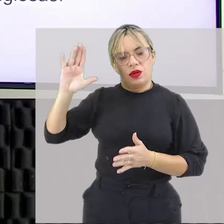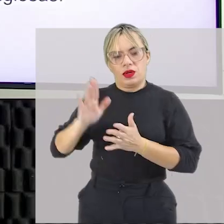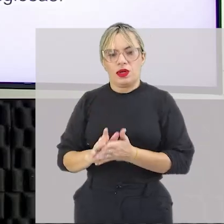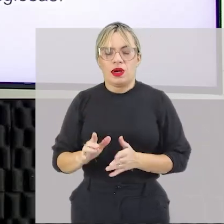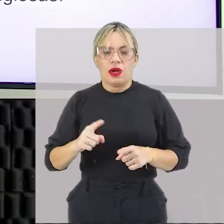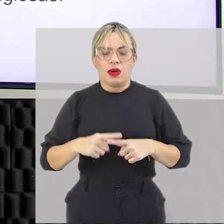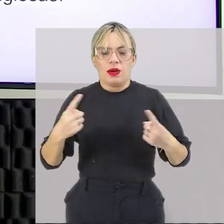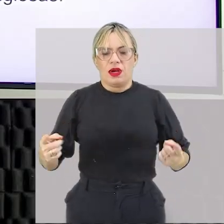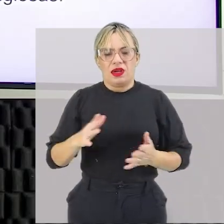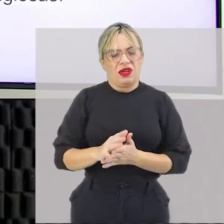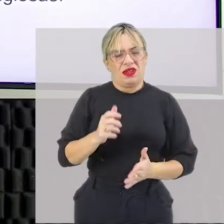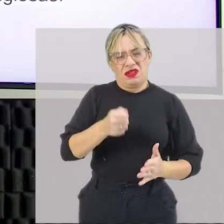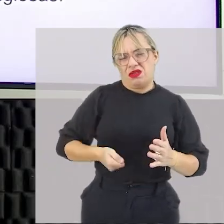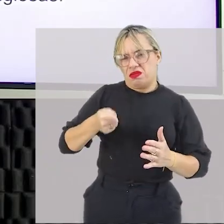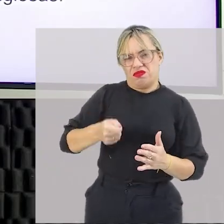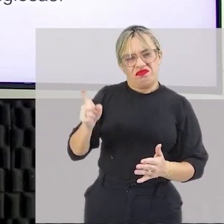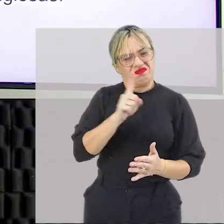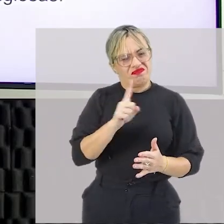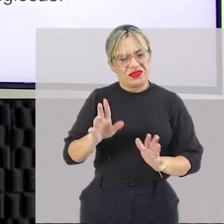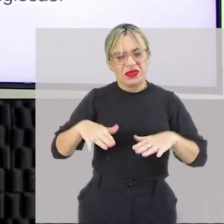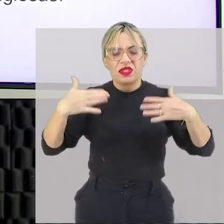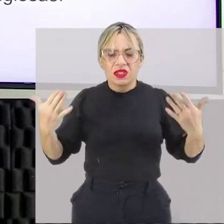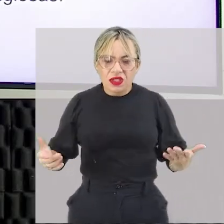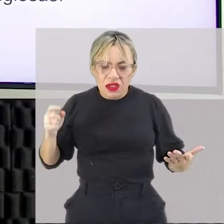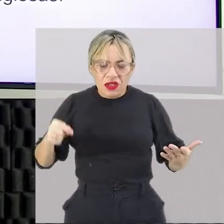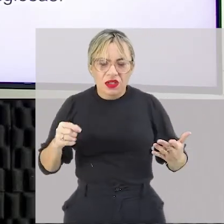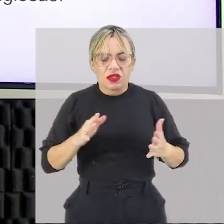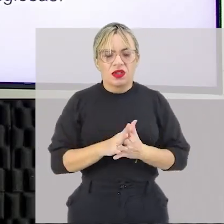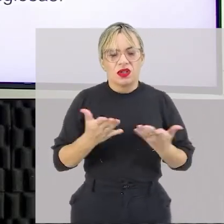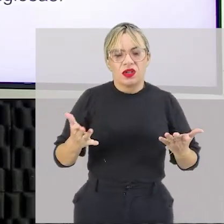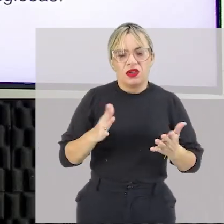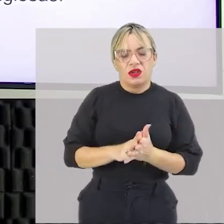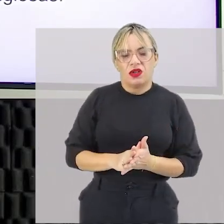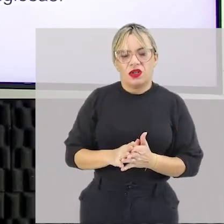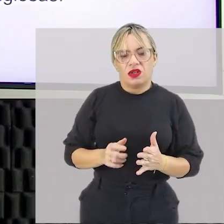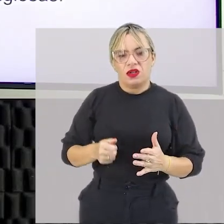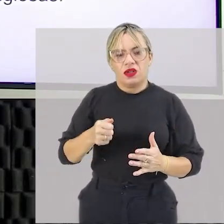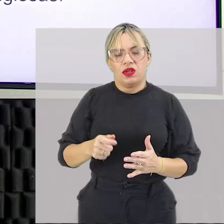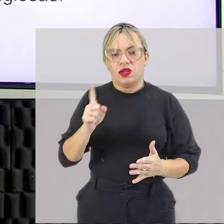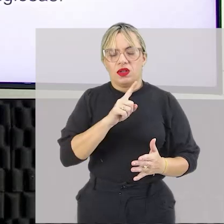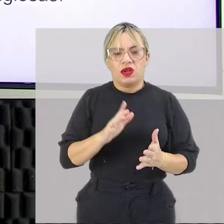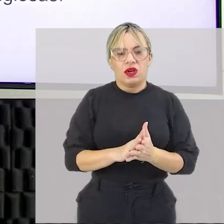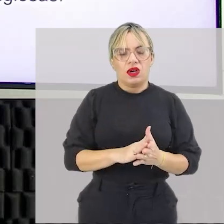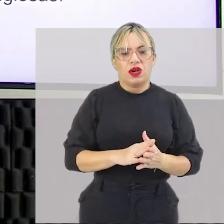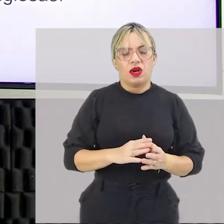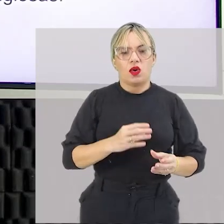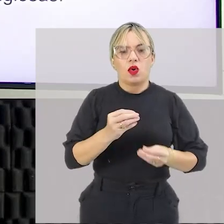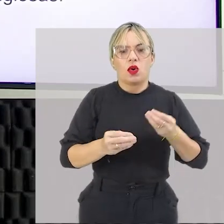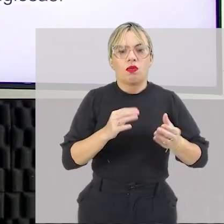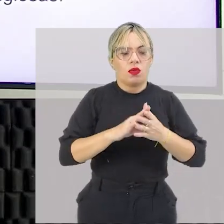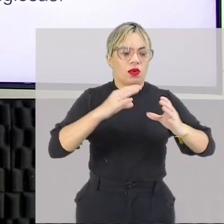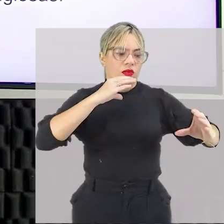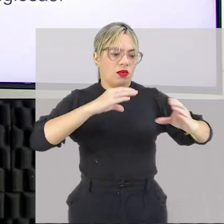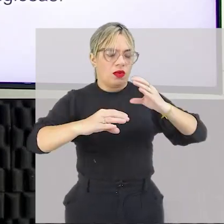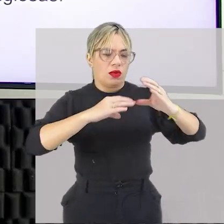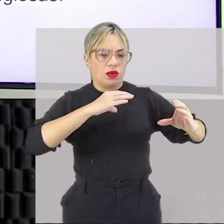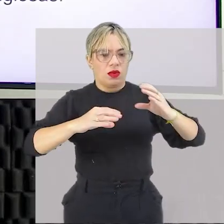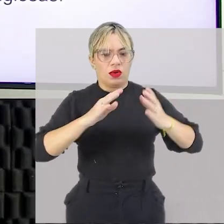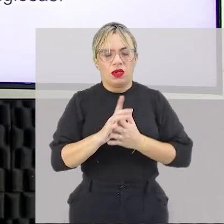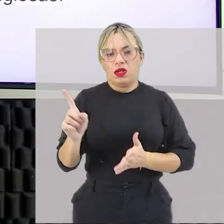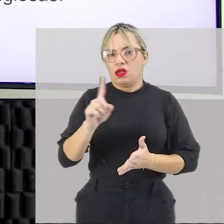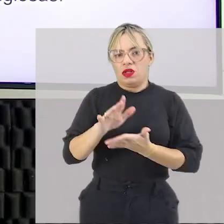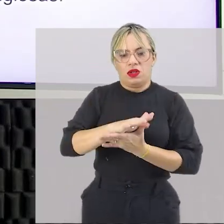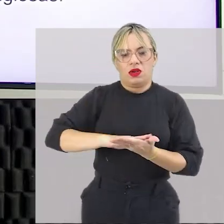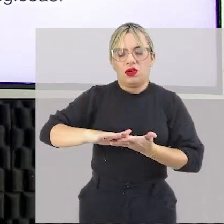será algo impositivo necessariamente. E o que está se impondo não são as formas de comunicação. Aliás, não está se